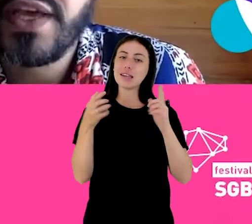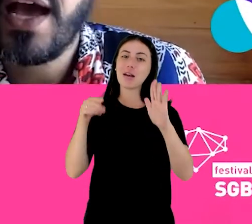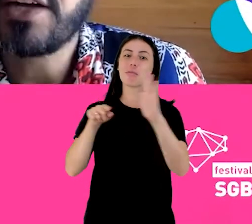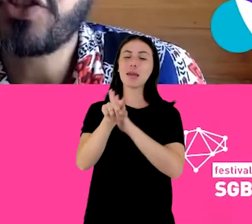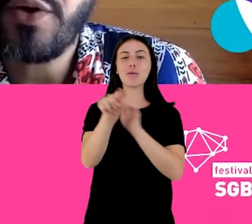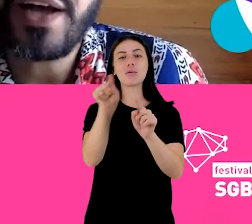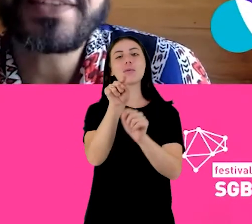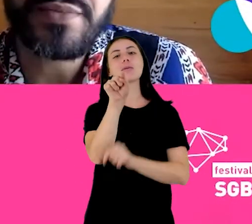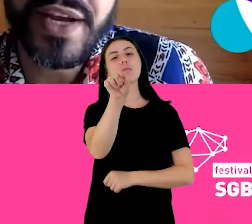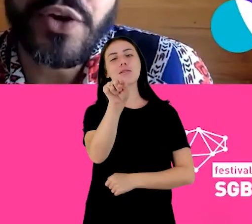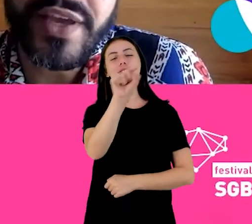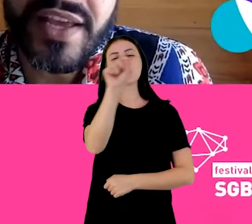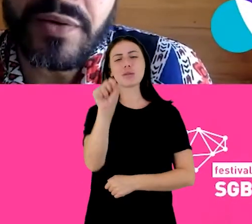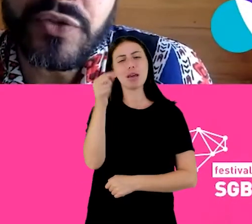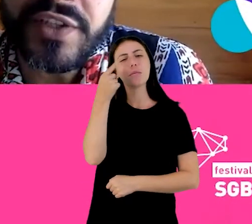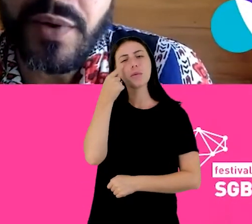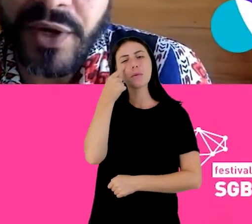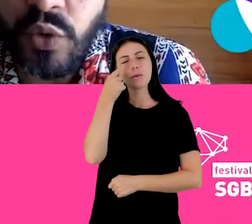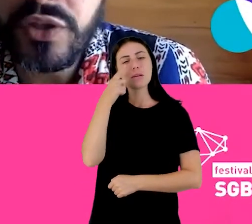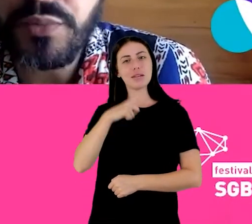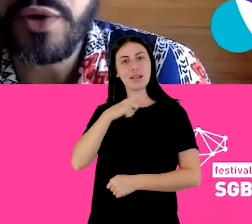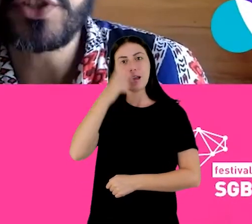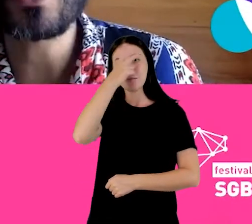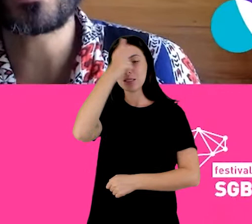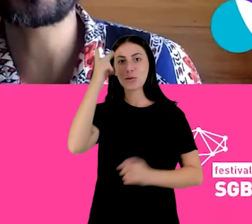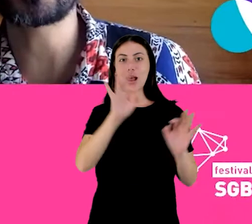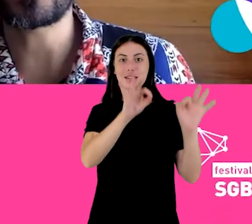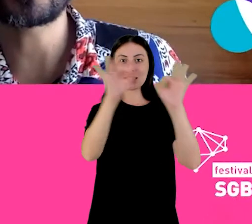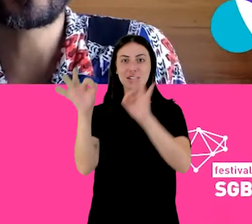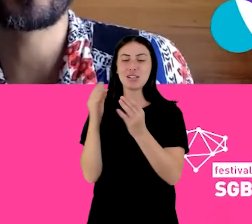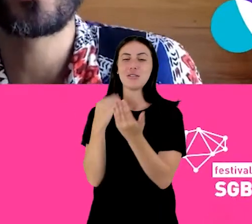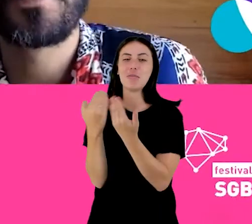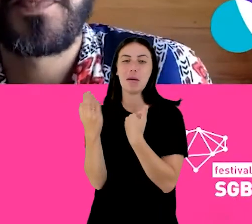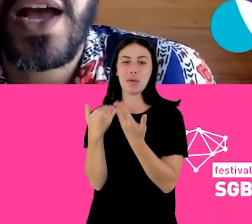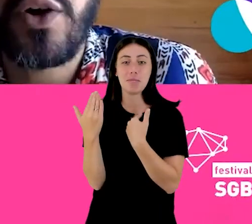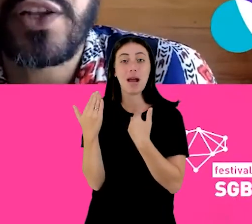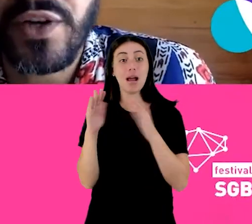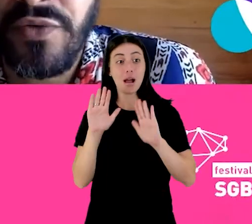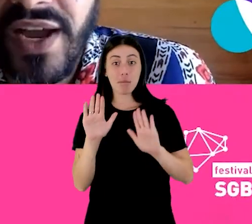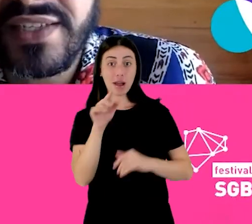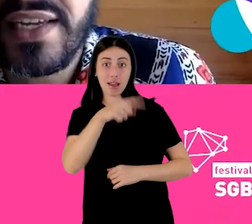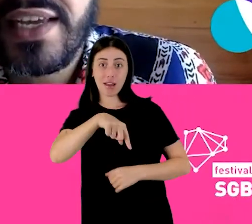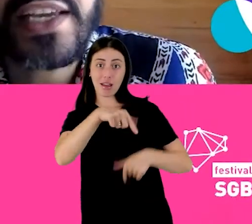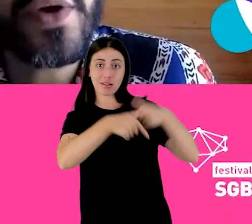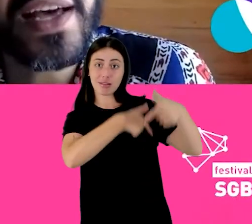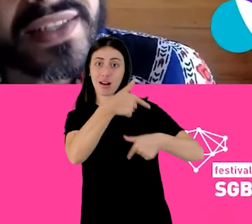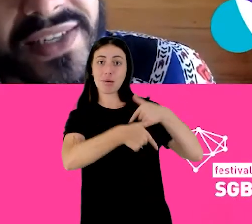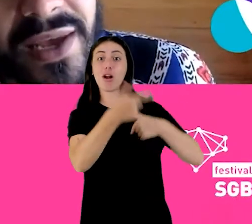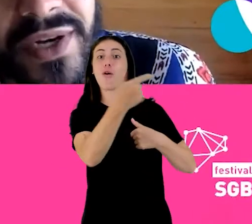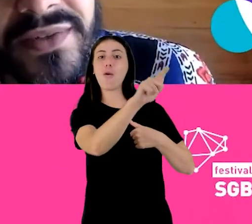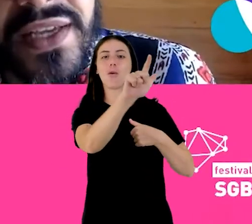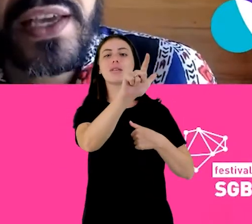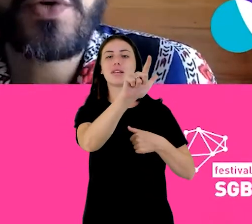impacto. A gente está quase terminando, eu queria te fazer uma pergunta, porque eu imagino que tem gente que está assistindo agora a nossa conversa e que não é da